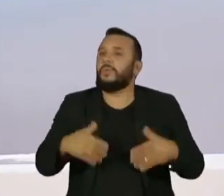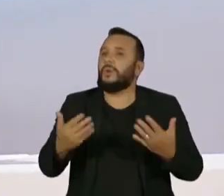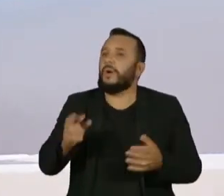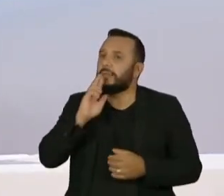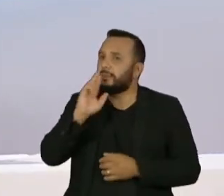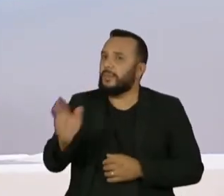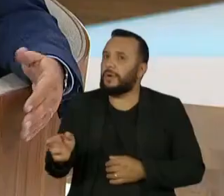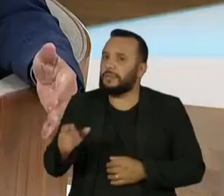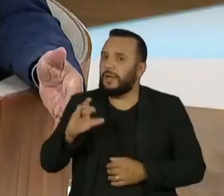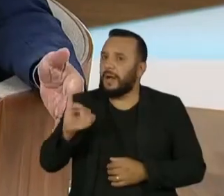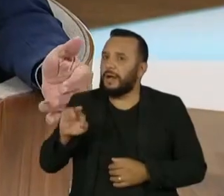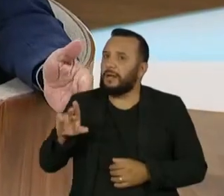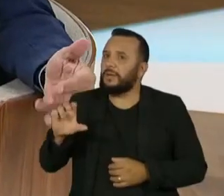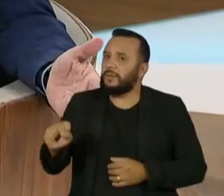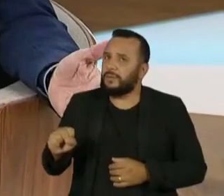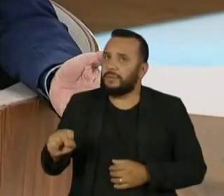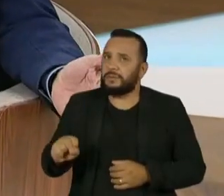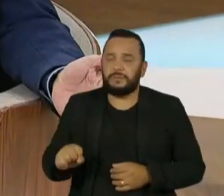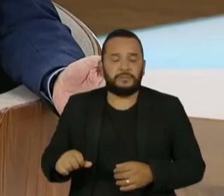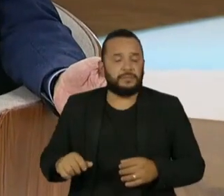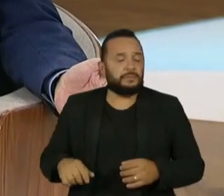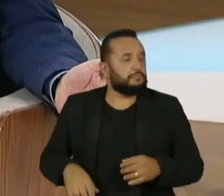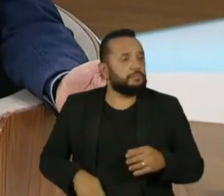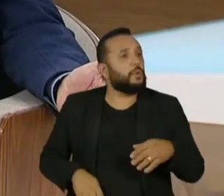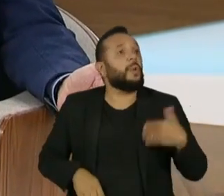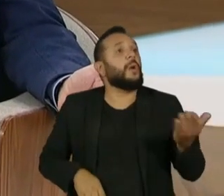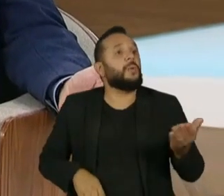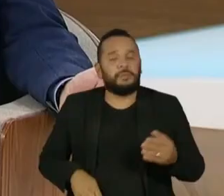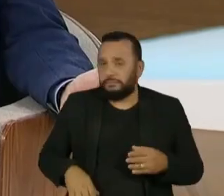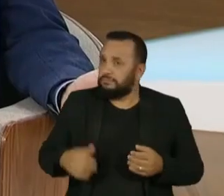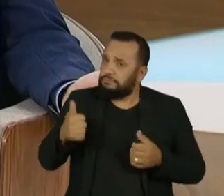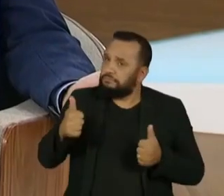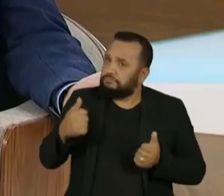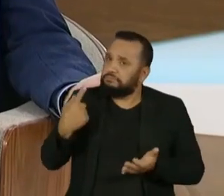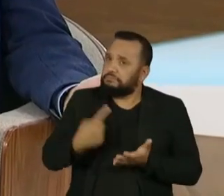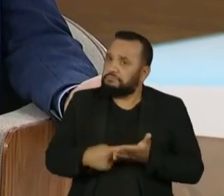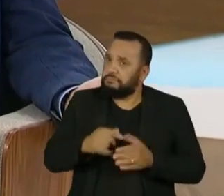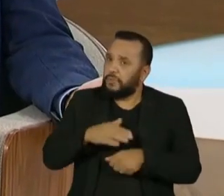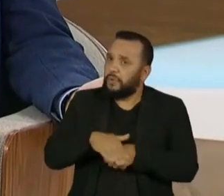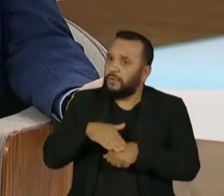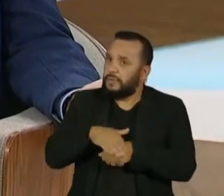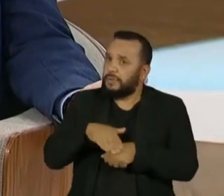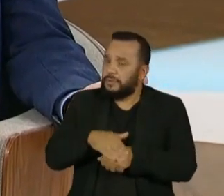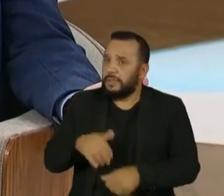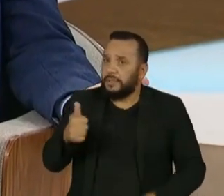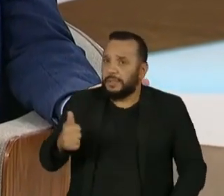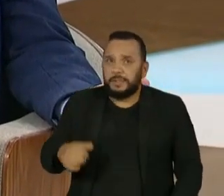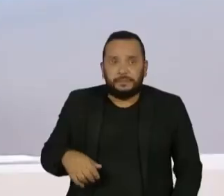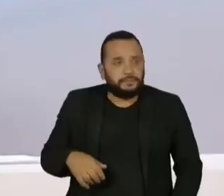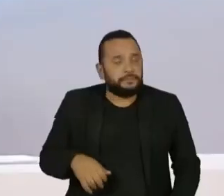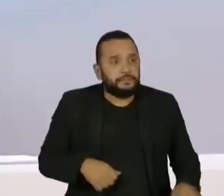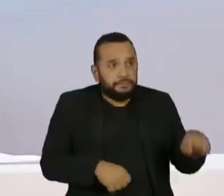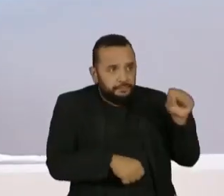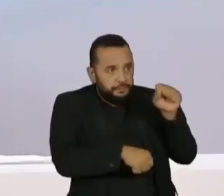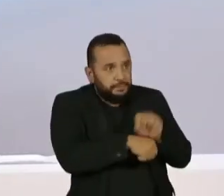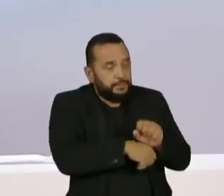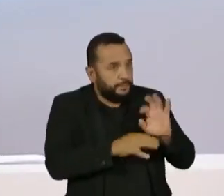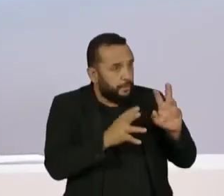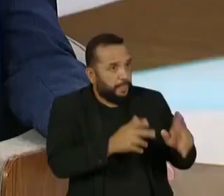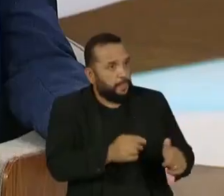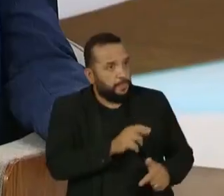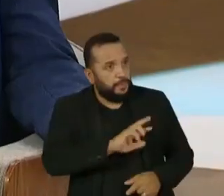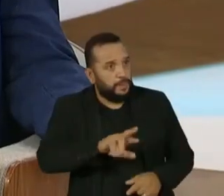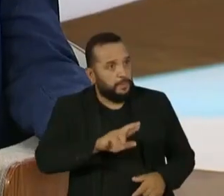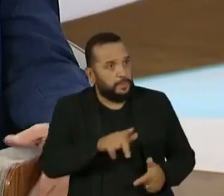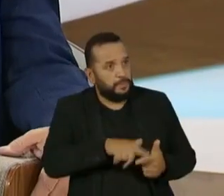Qual é a resposta do Carlos Jordi? A resposta dele, beleza, vamos conversar. Ou seja, ele simplesmente... sobre parar tudo não é um problema. Ele não